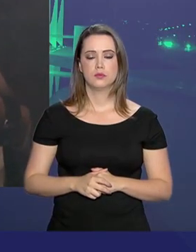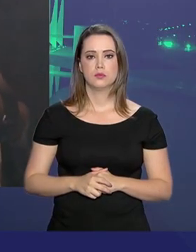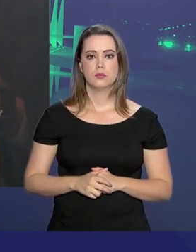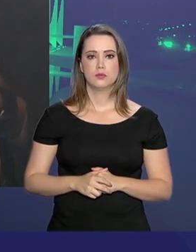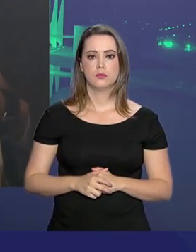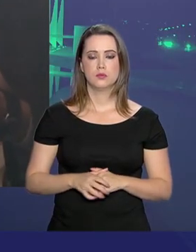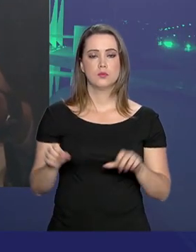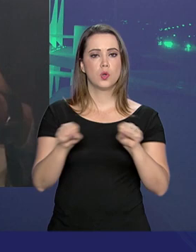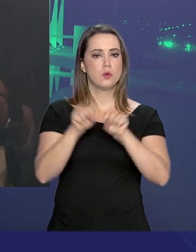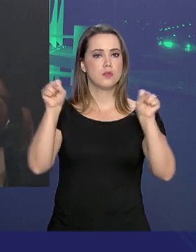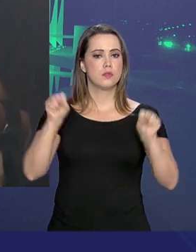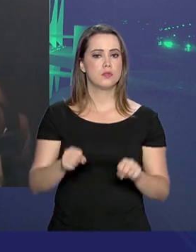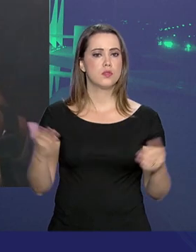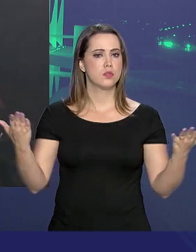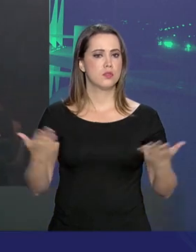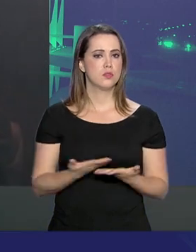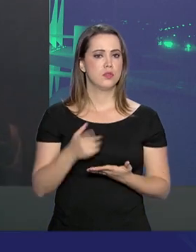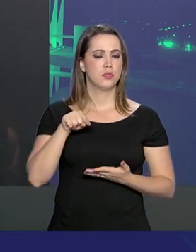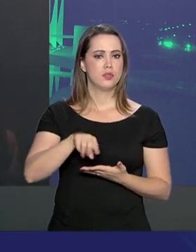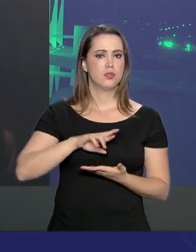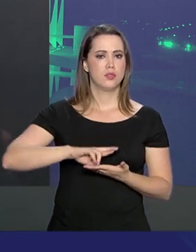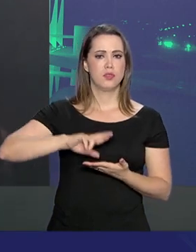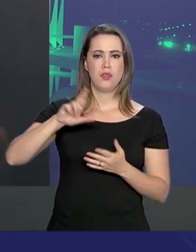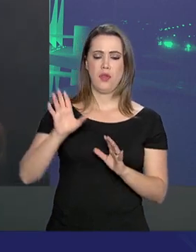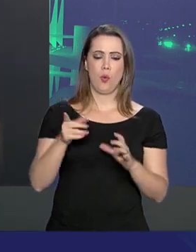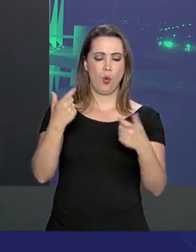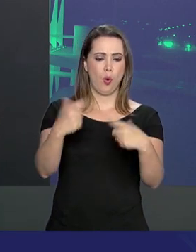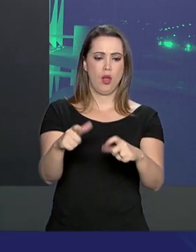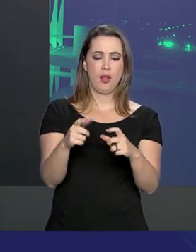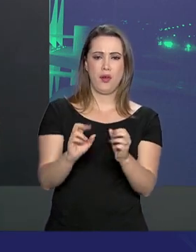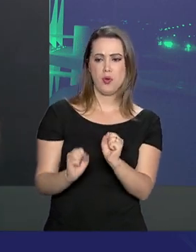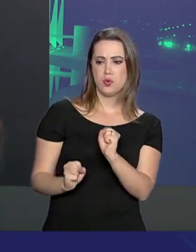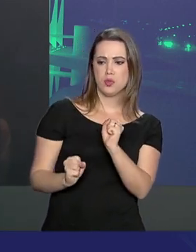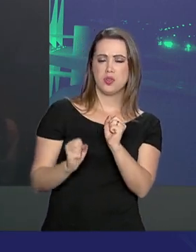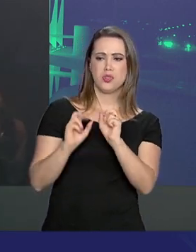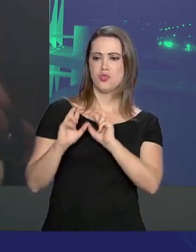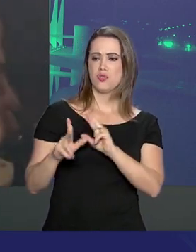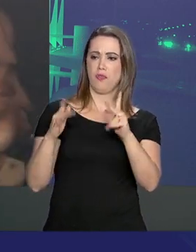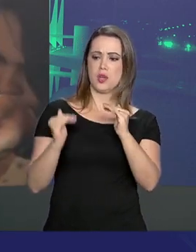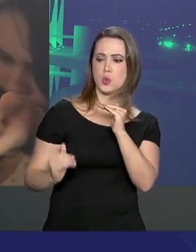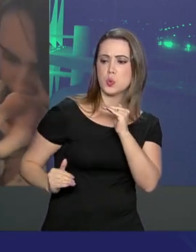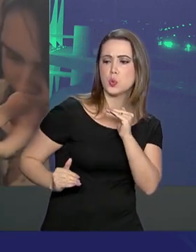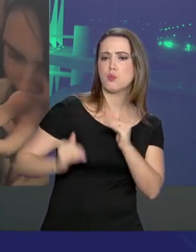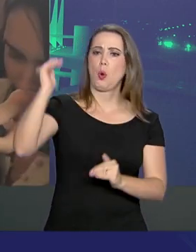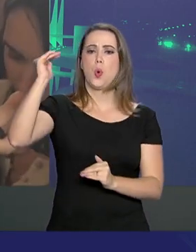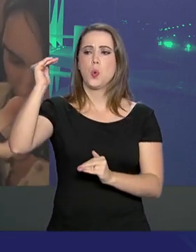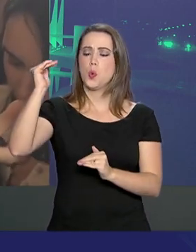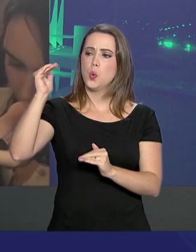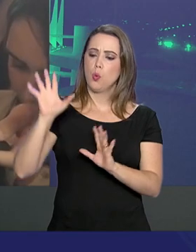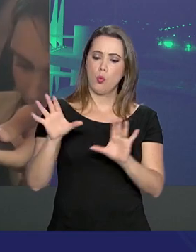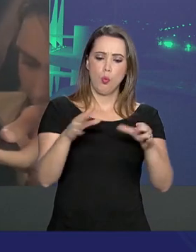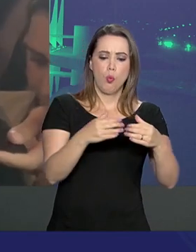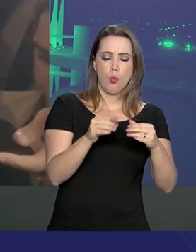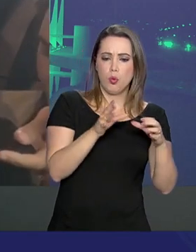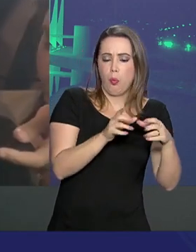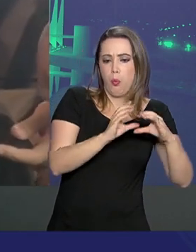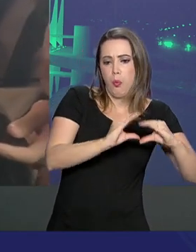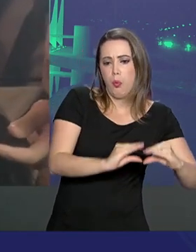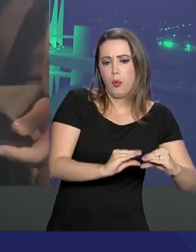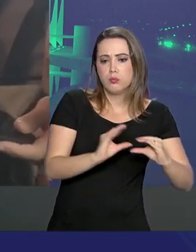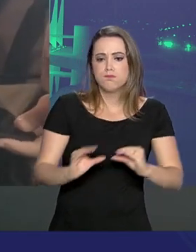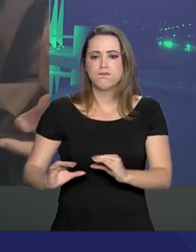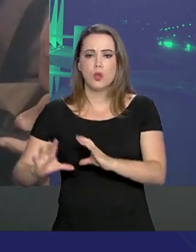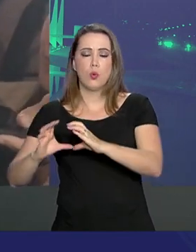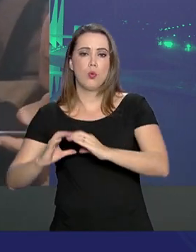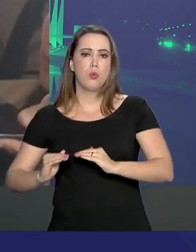O sistema atual é uma fábrica de desigualdades. Ele perpetua privilégios, ele transfere renda de